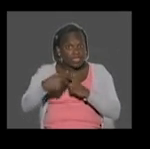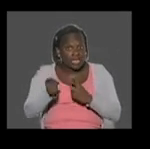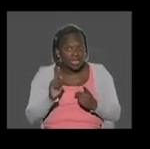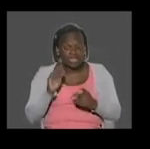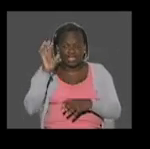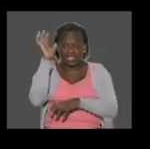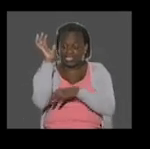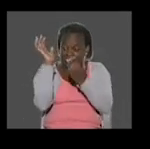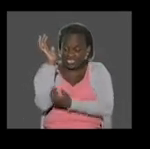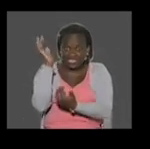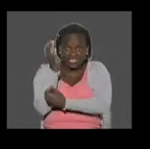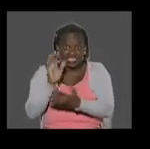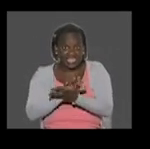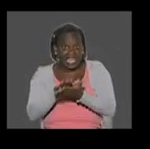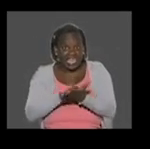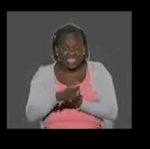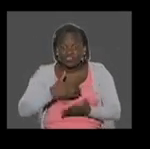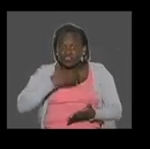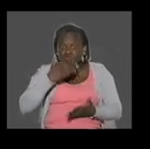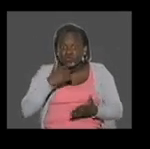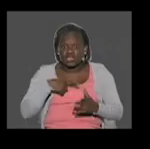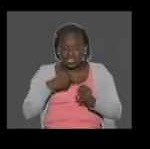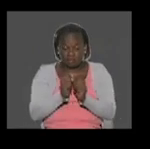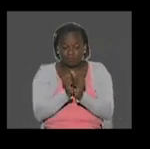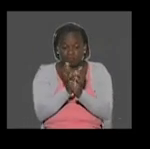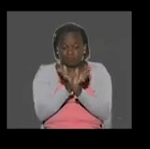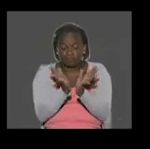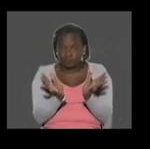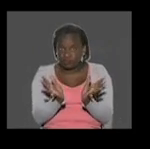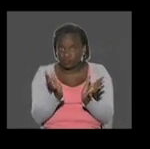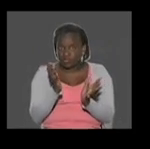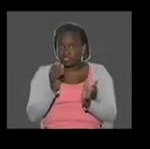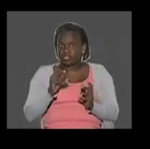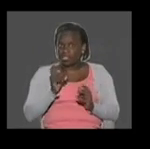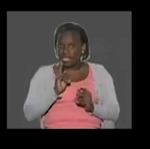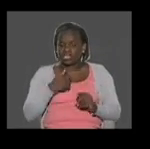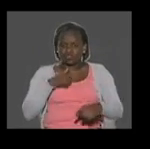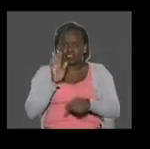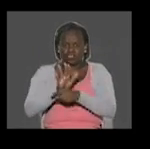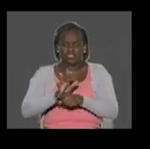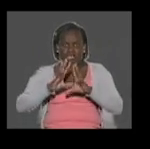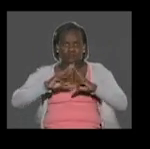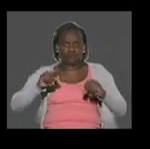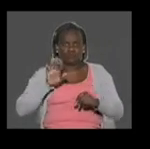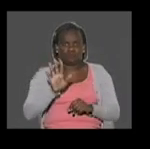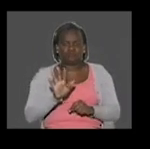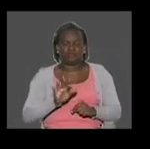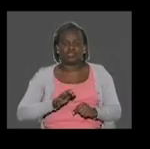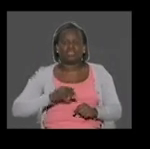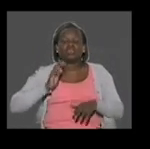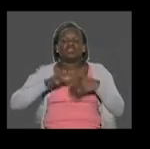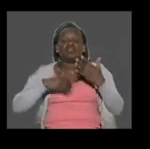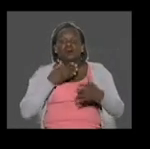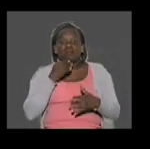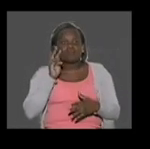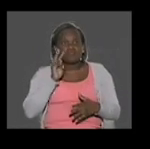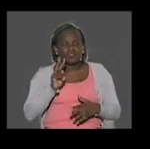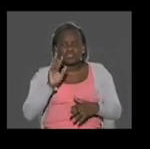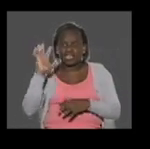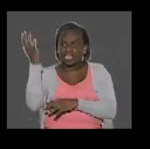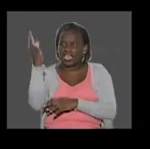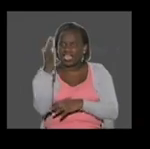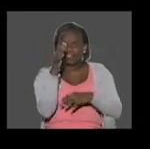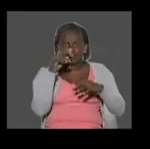comas banana, não comas mandioca, não comas nenhuma fruta que se abra ao amadurecer. Eu te curarei. Um dia, esse homem